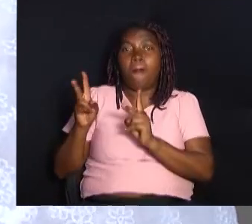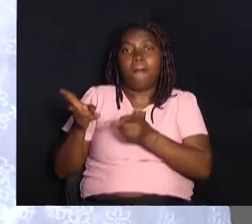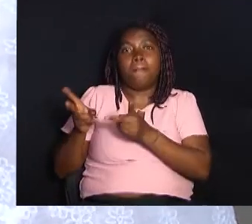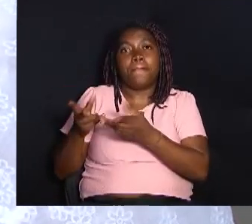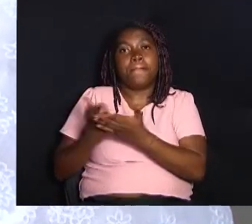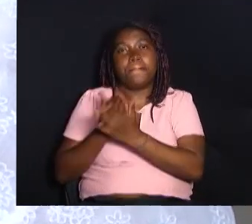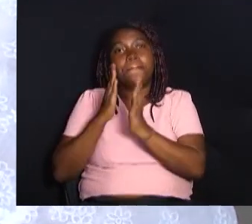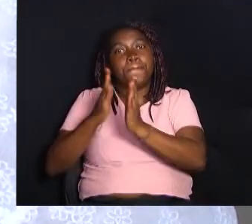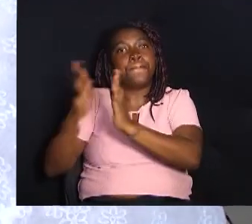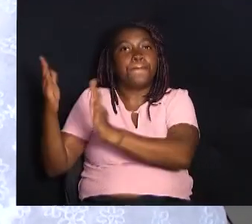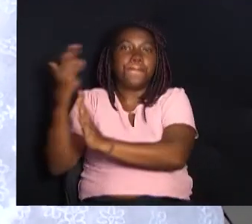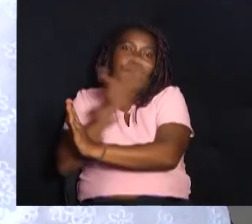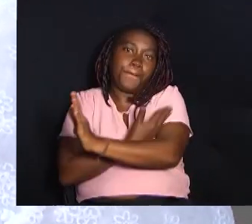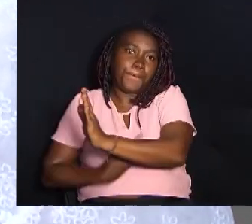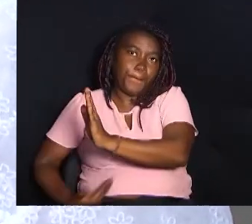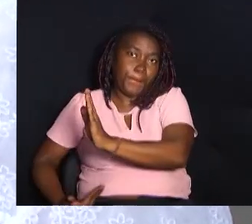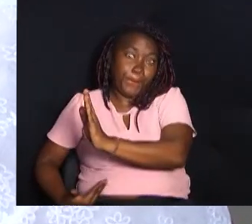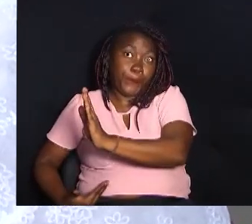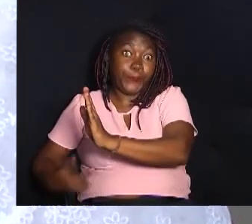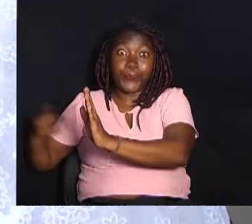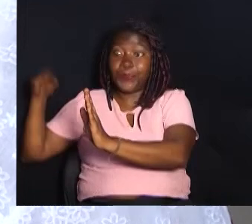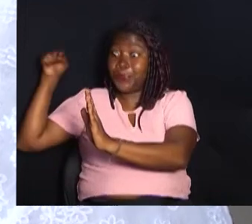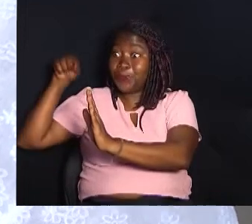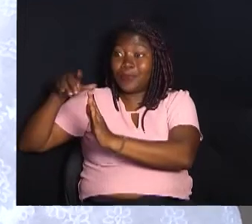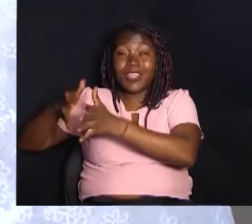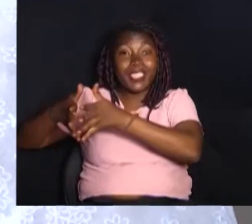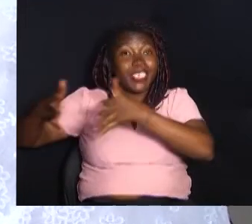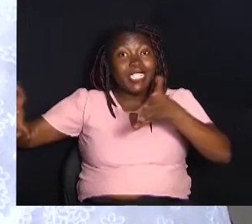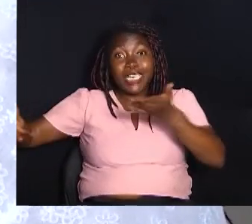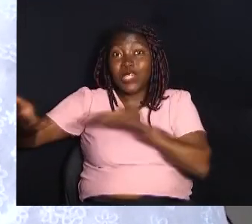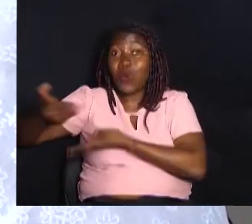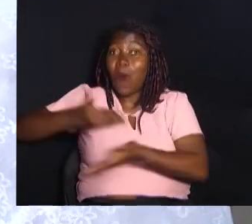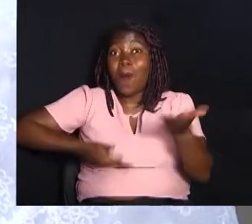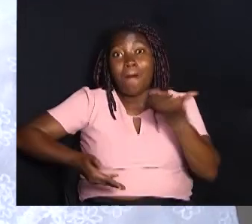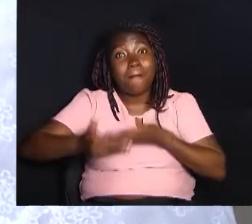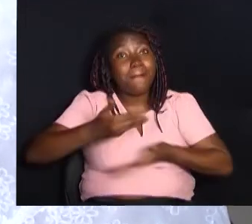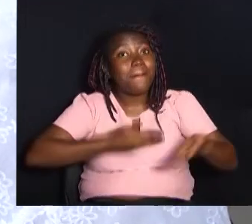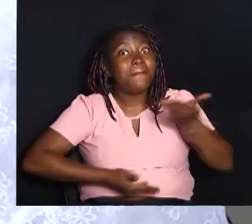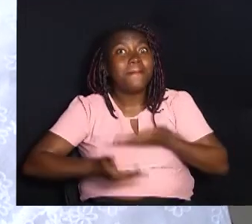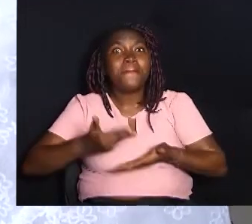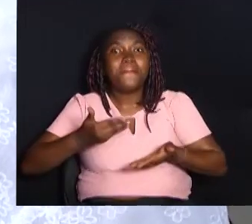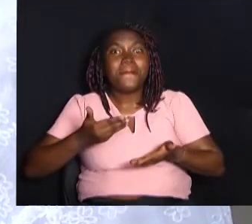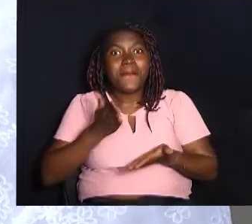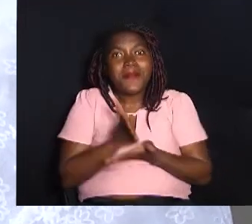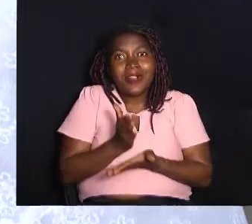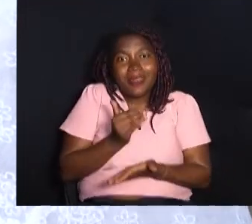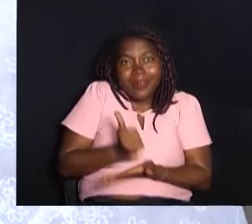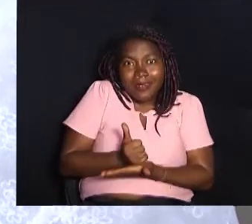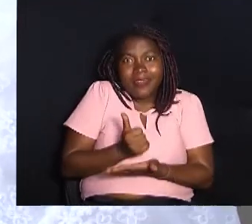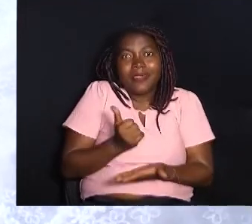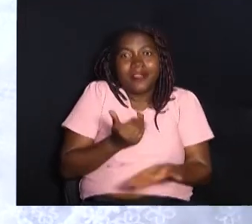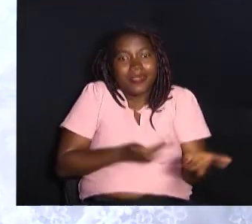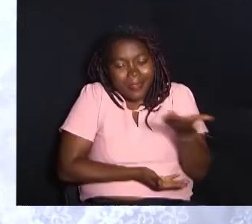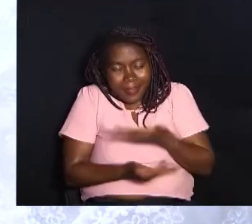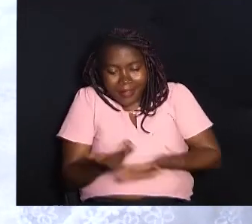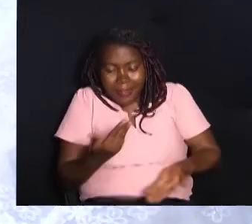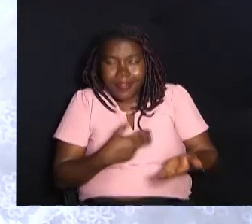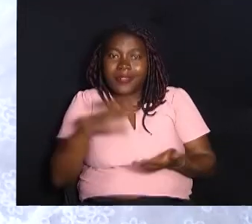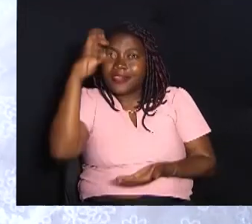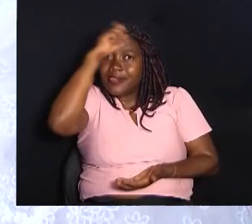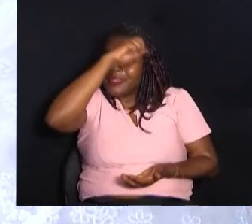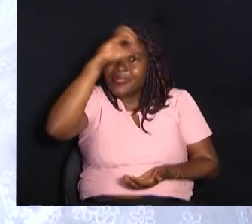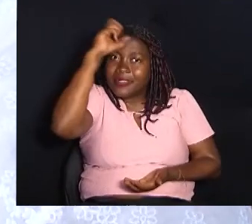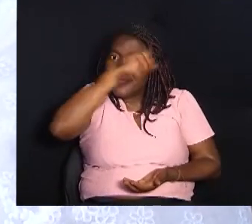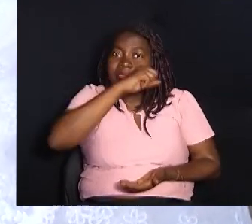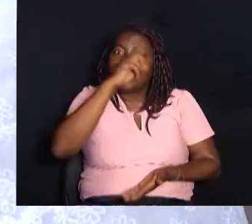sociedade escolha e mantenha uma biblioteca pública. Biblioteca pública é espaço de compartilhamento, né? Você divide as coisas aqui, você